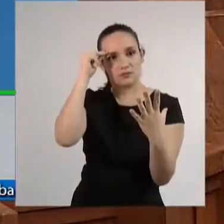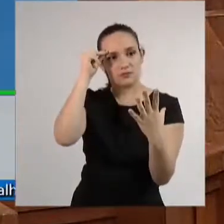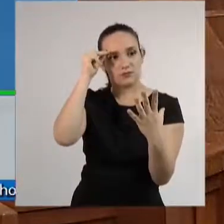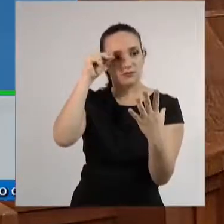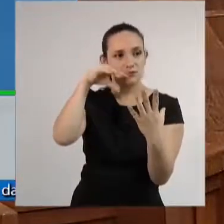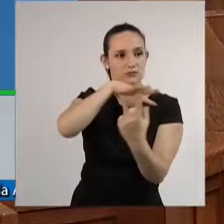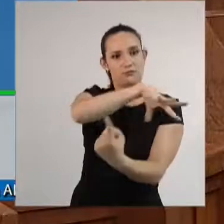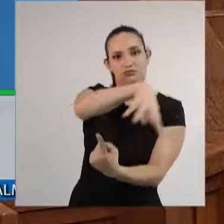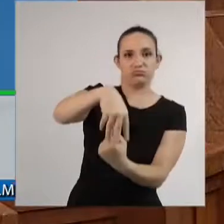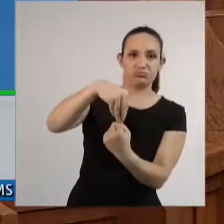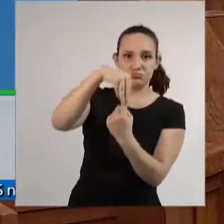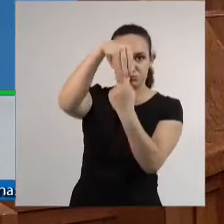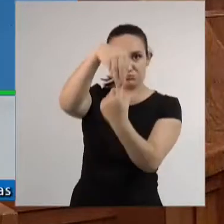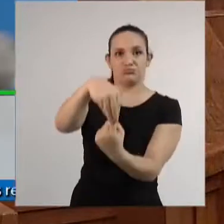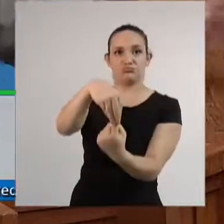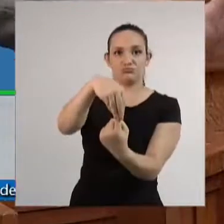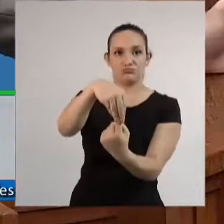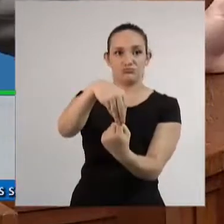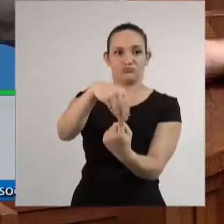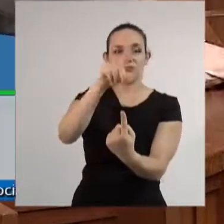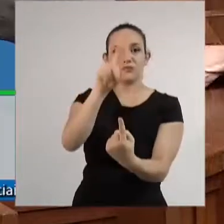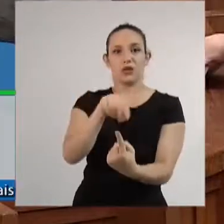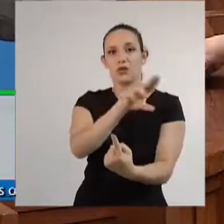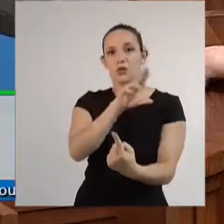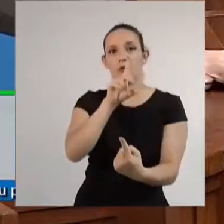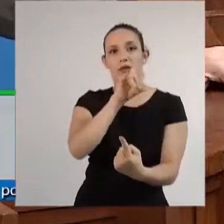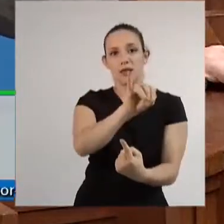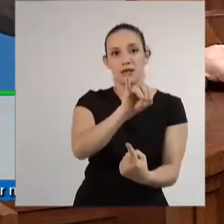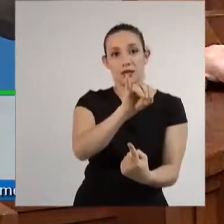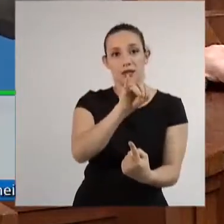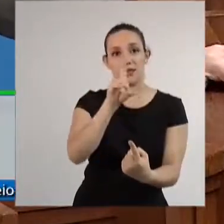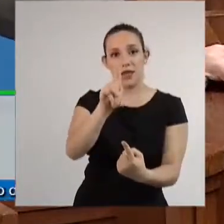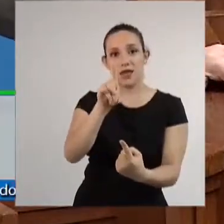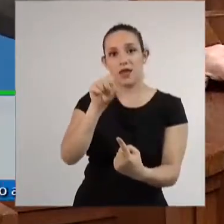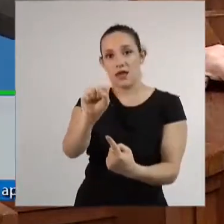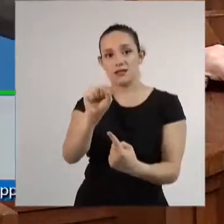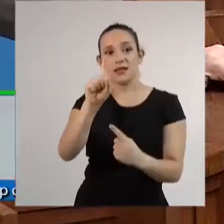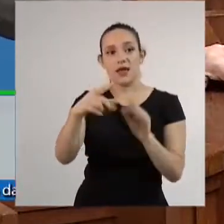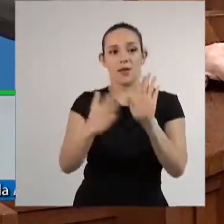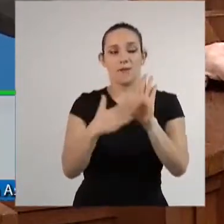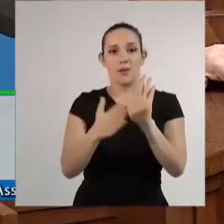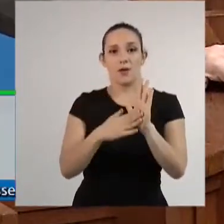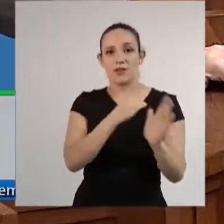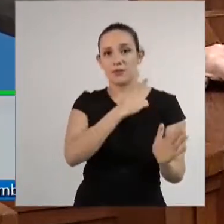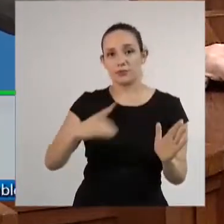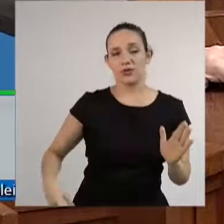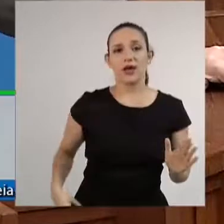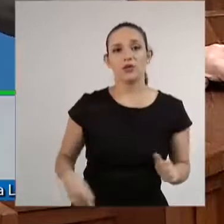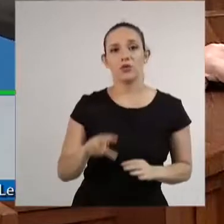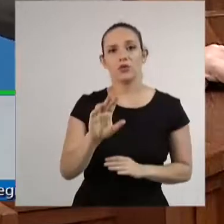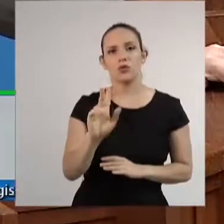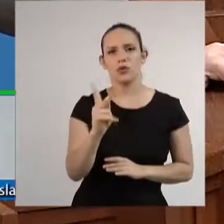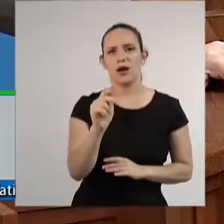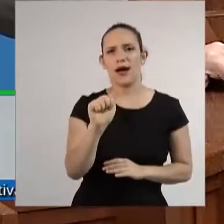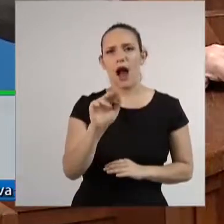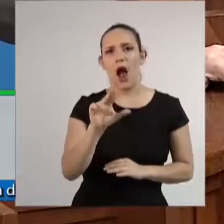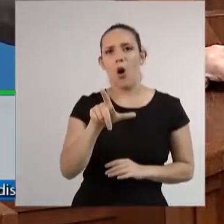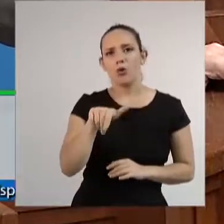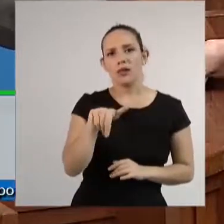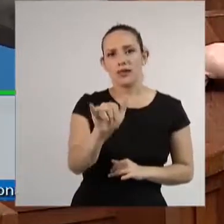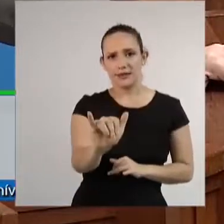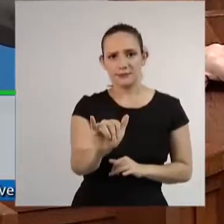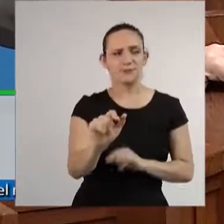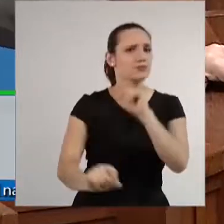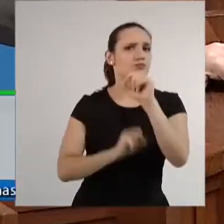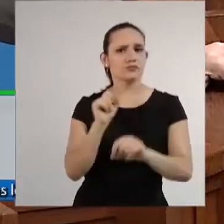tributo, que seria o IBS. Na proposta, por exemplo, do deputado Raul, deputado Amarildo Cruz, que